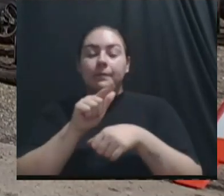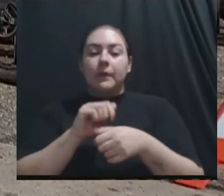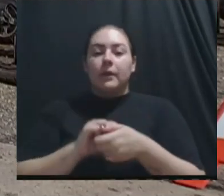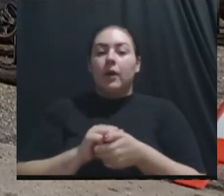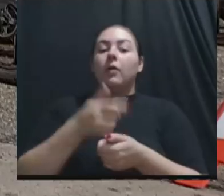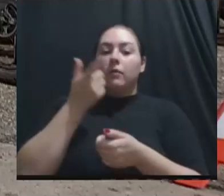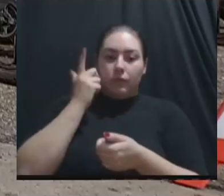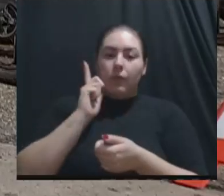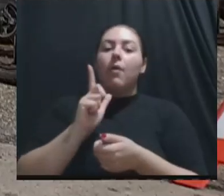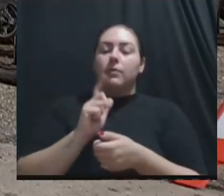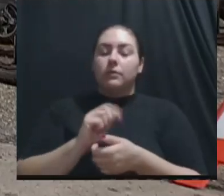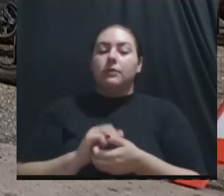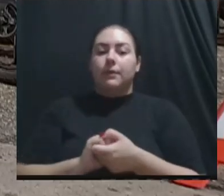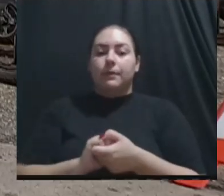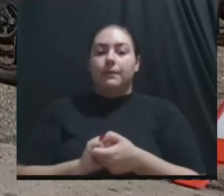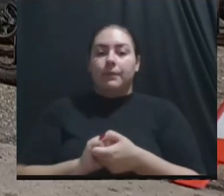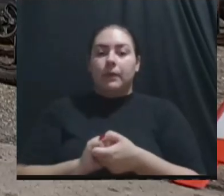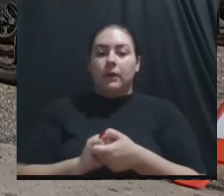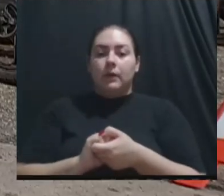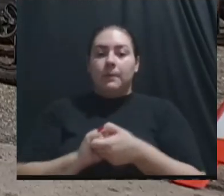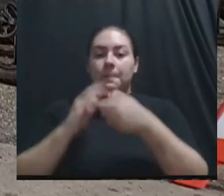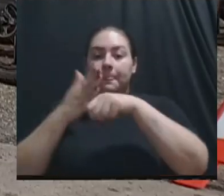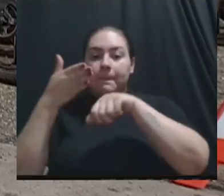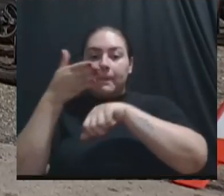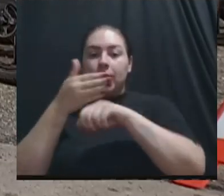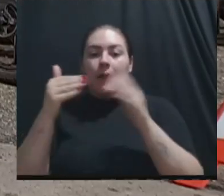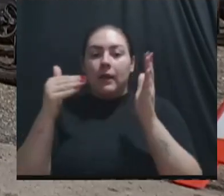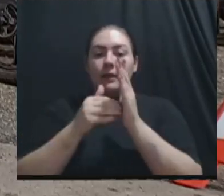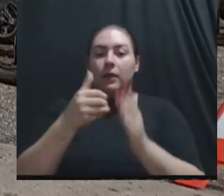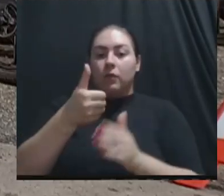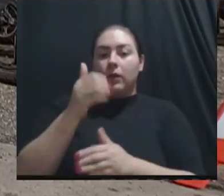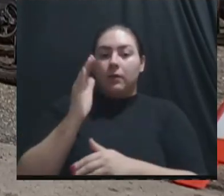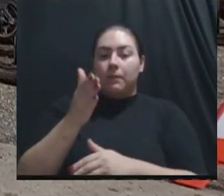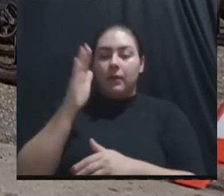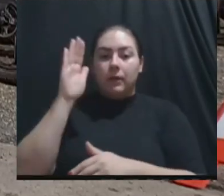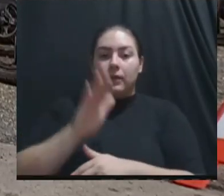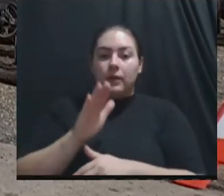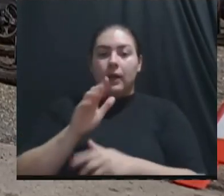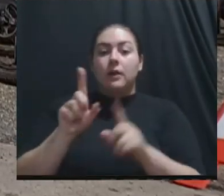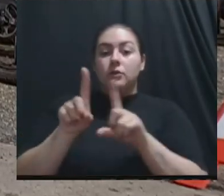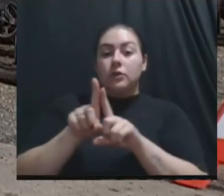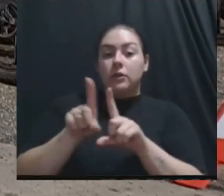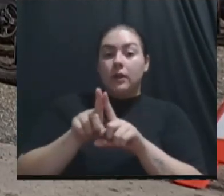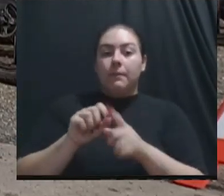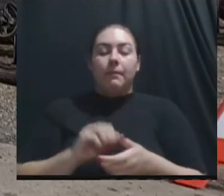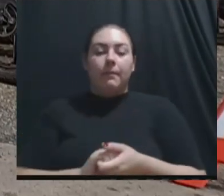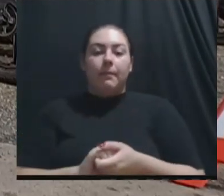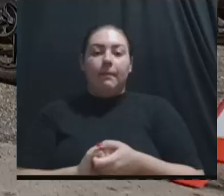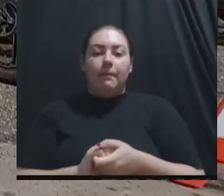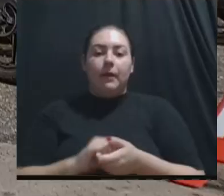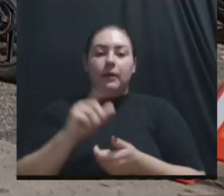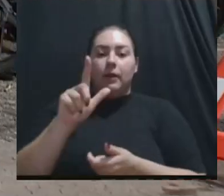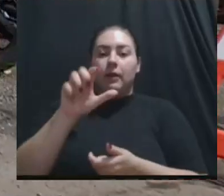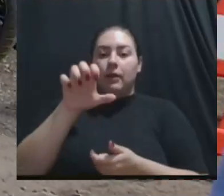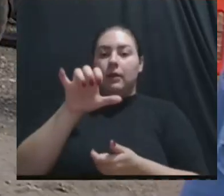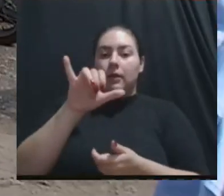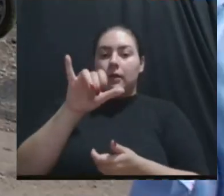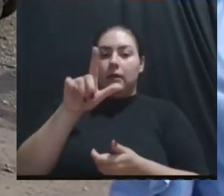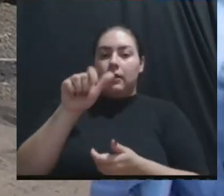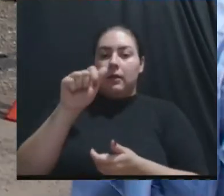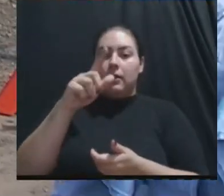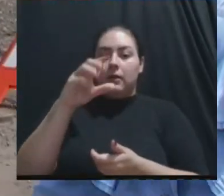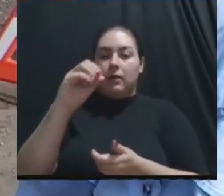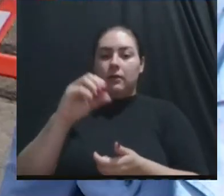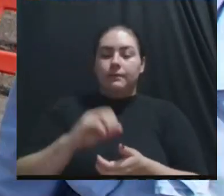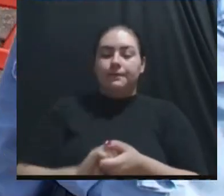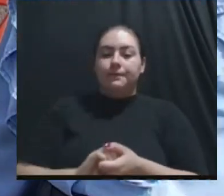visitação vai até às 4h30 da tarde e também tem os leilões, né? A Thaís Costa, que está ao meu lado, ela é diretora de